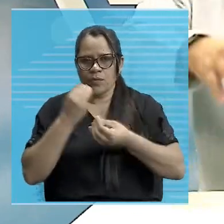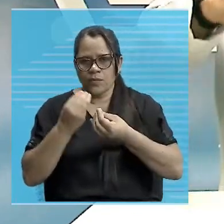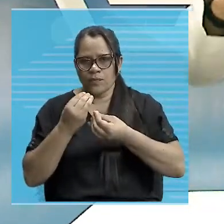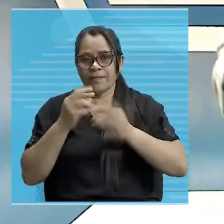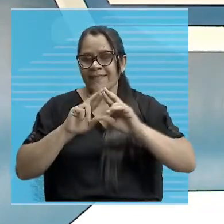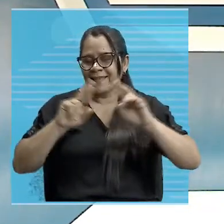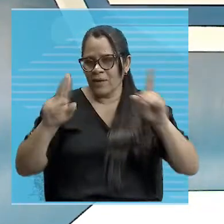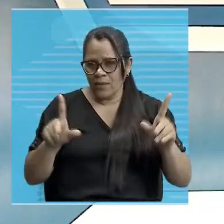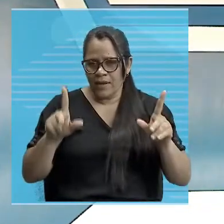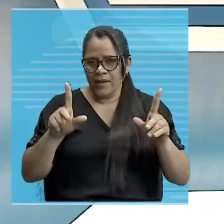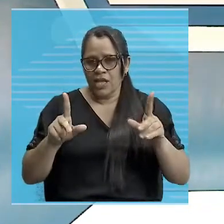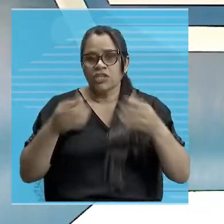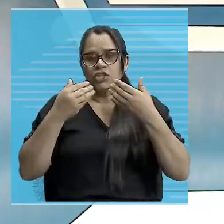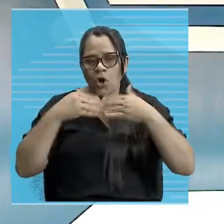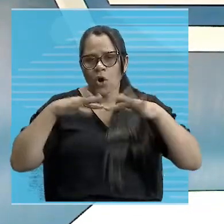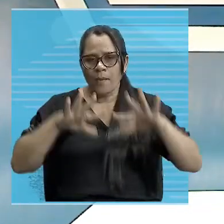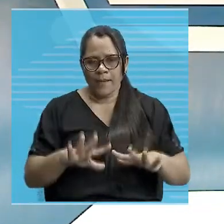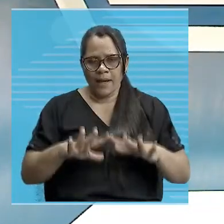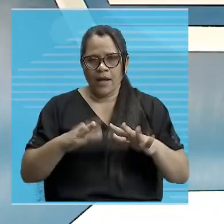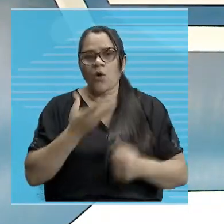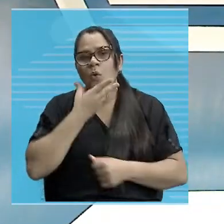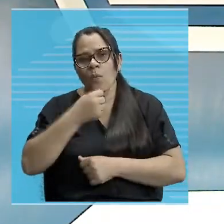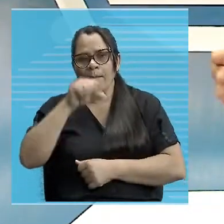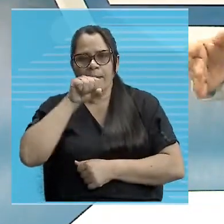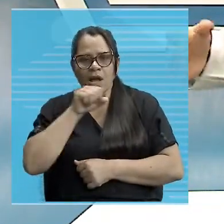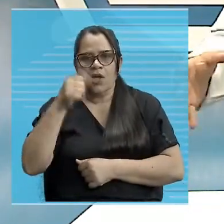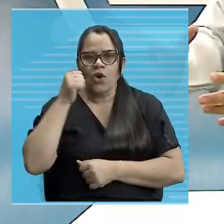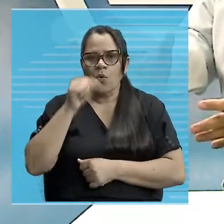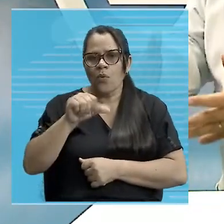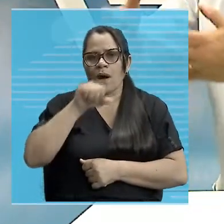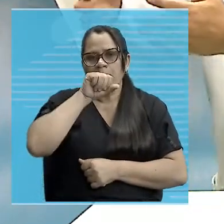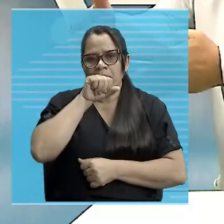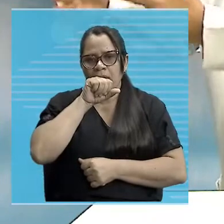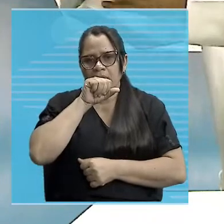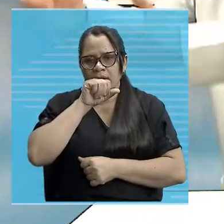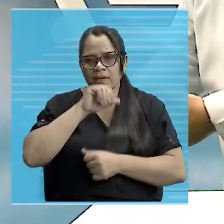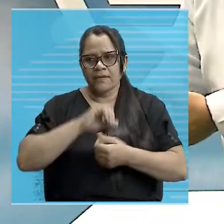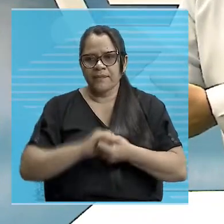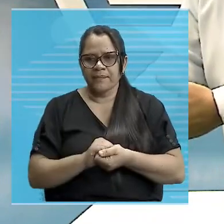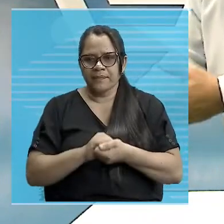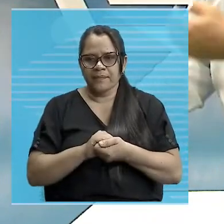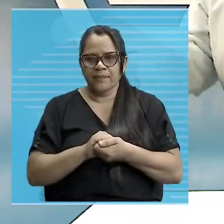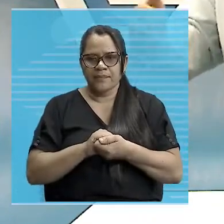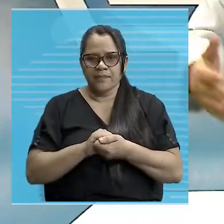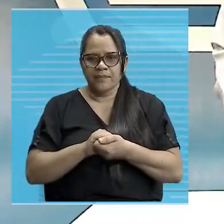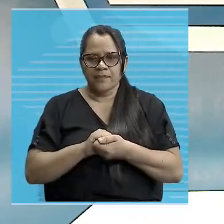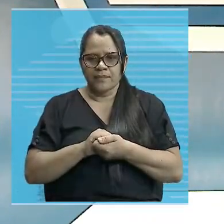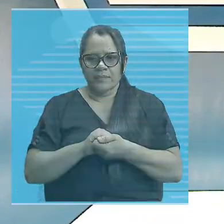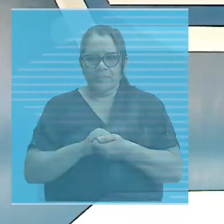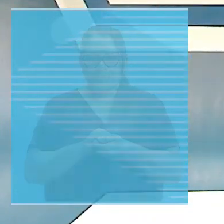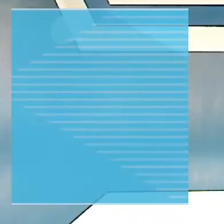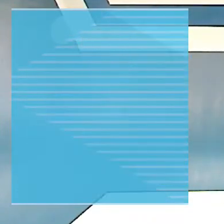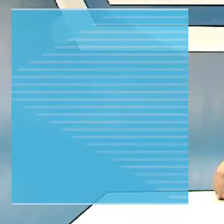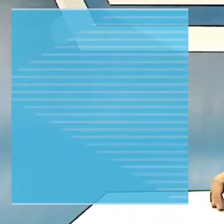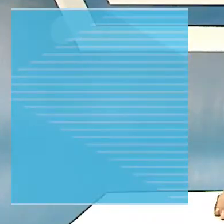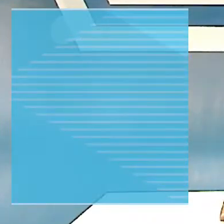Não é razoável que um pai e uma mãe prive seus filhos de